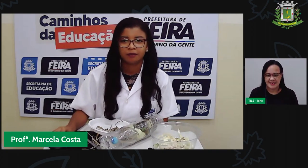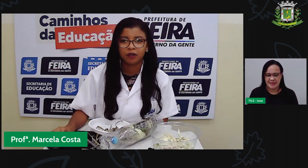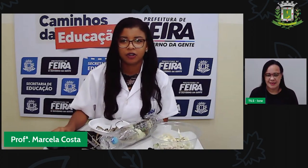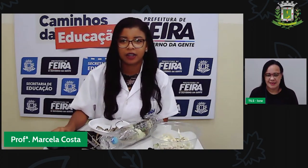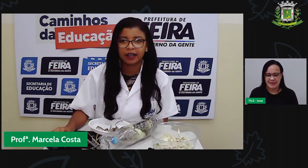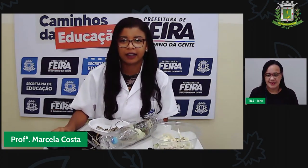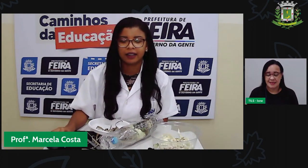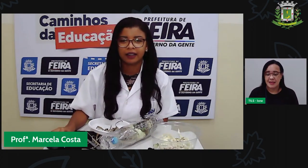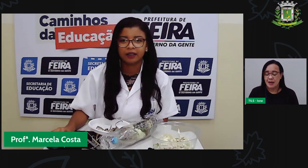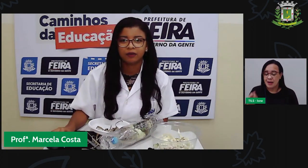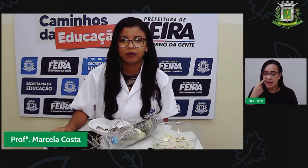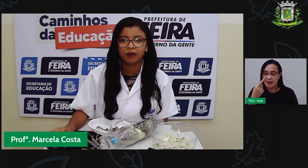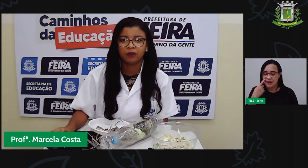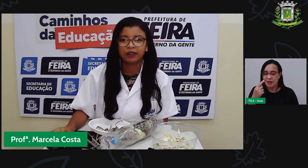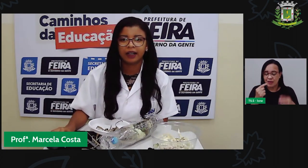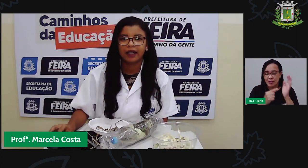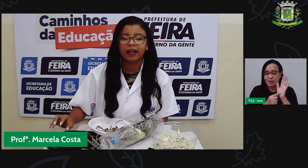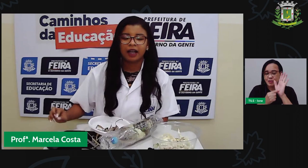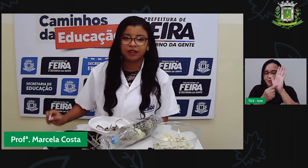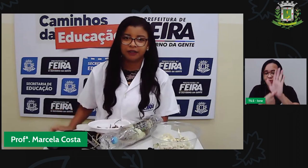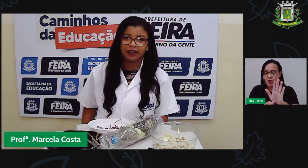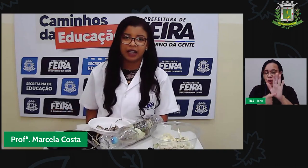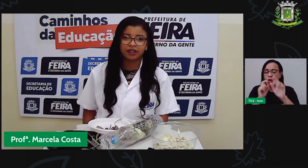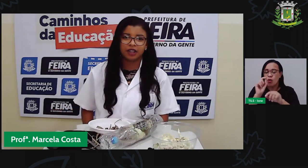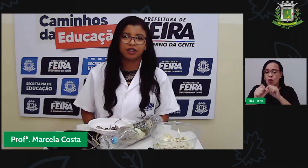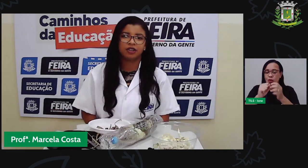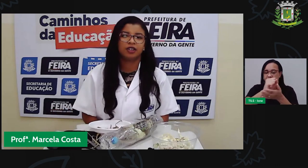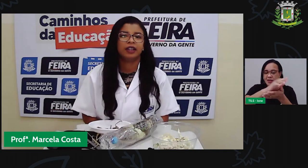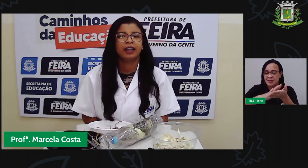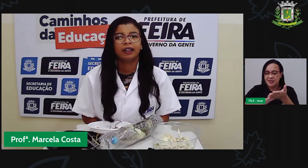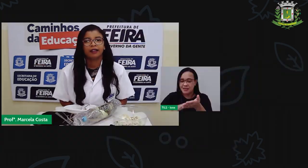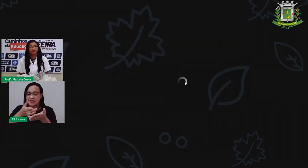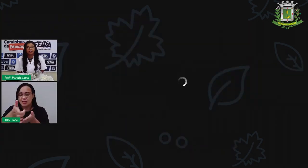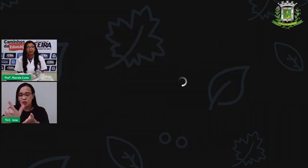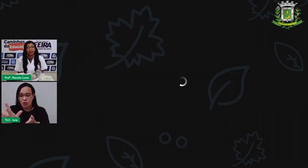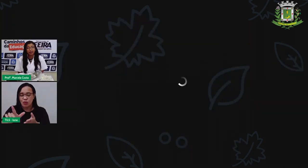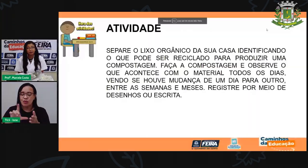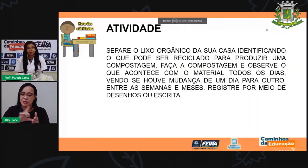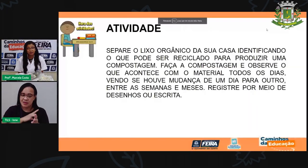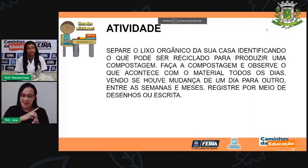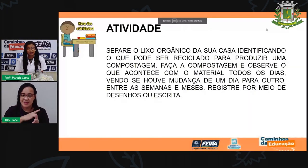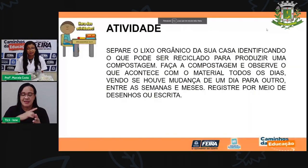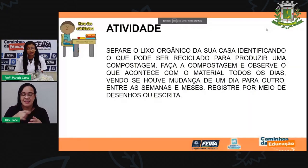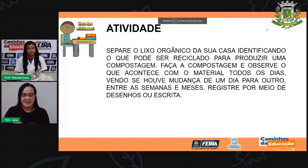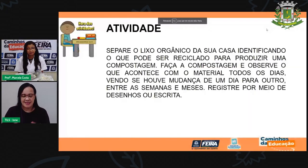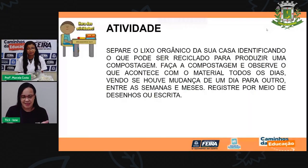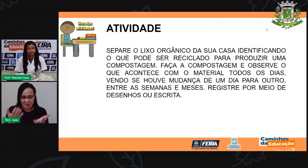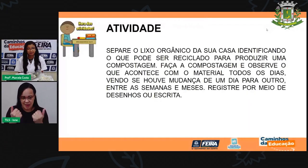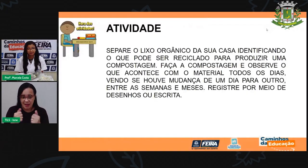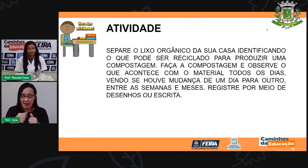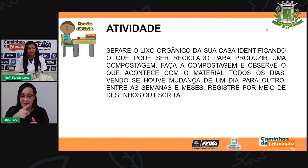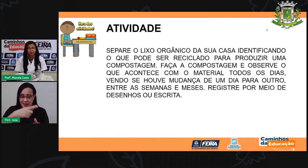mostrar aqui uma outra atividade que a gente tem aí para você